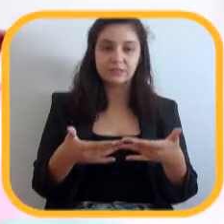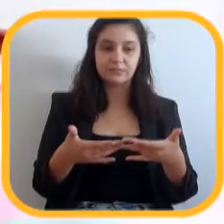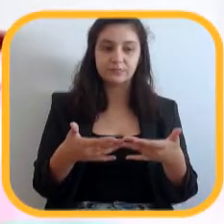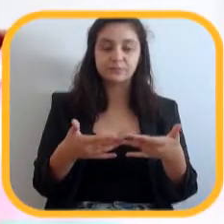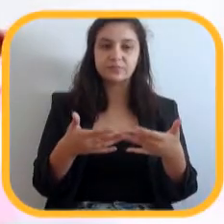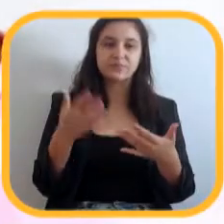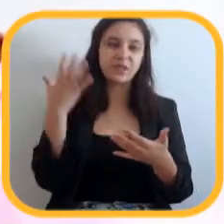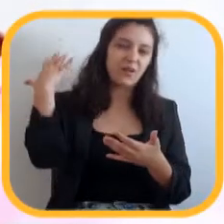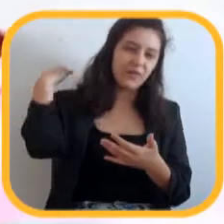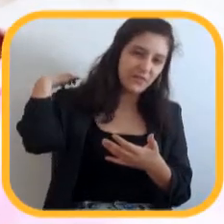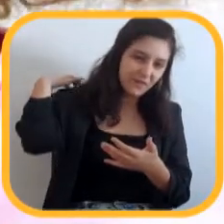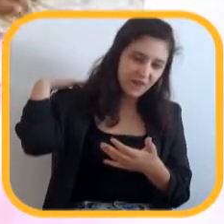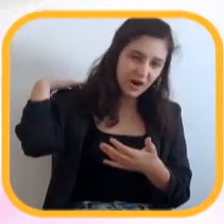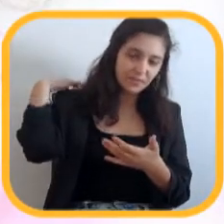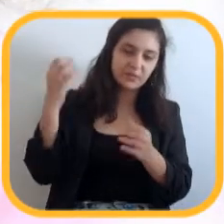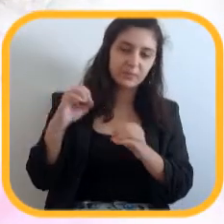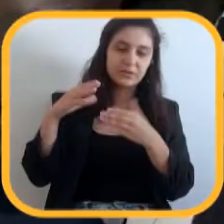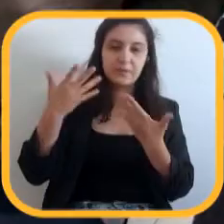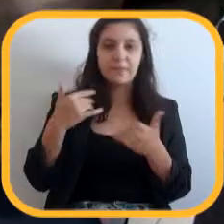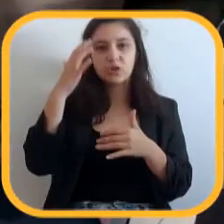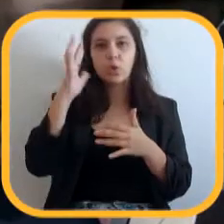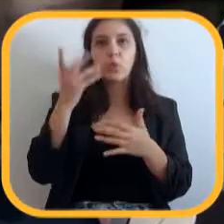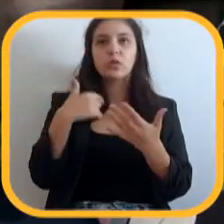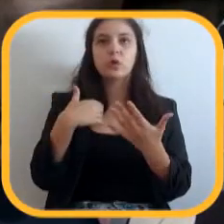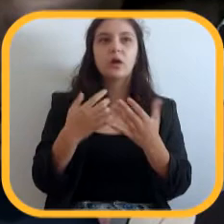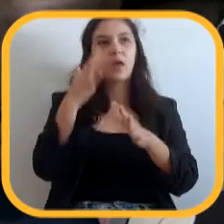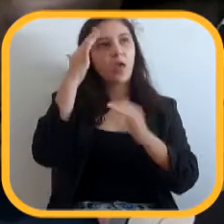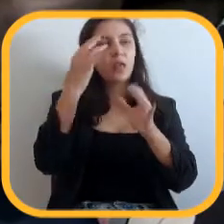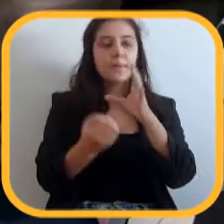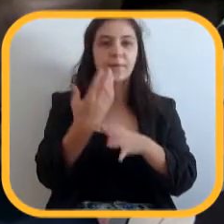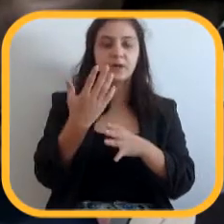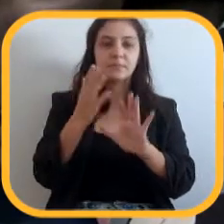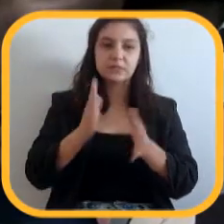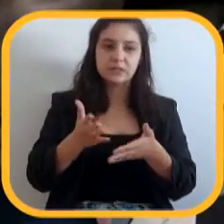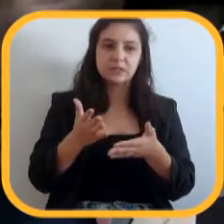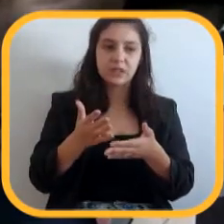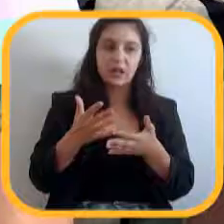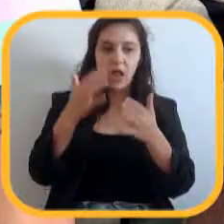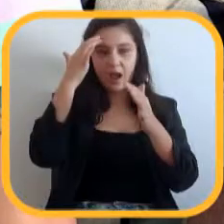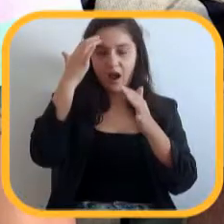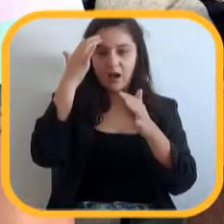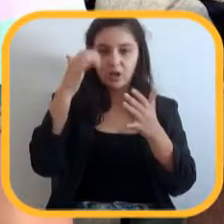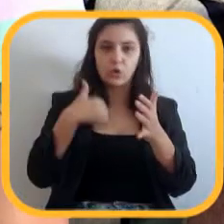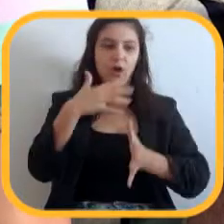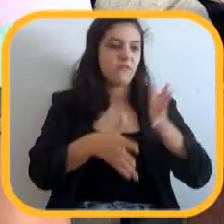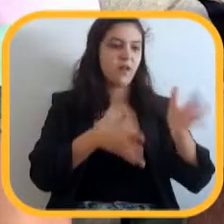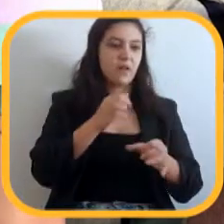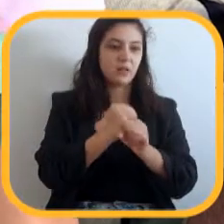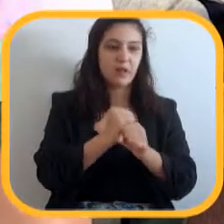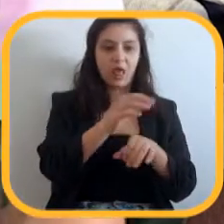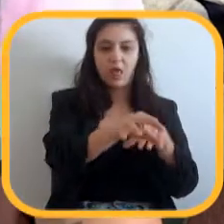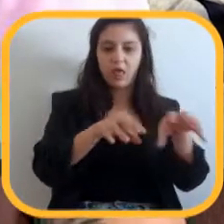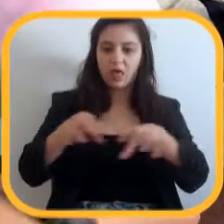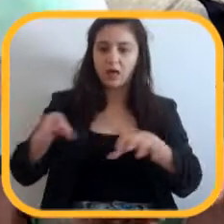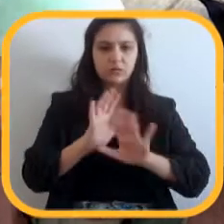dores começaram nas costas, mas era a mente que sofria quando era hora de ser criativa. Nós trabalhamos numa área em que eu preciso da minha cabeça, não trabalhava numa